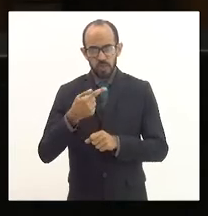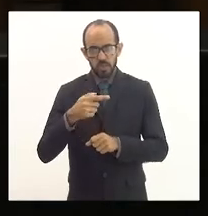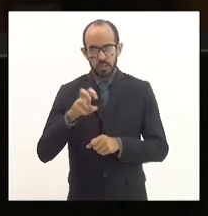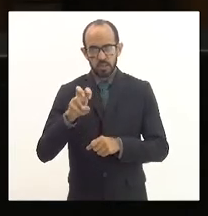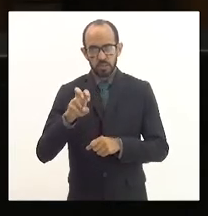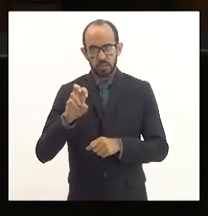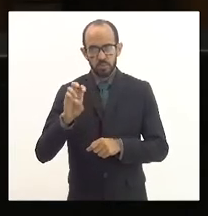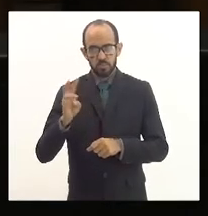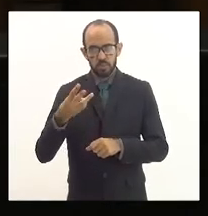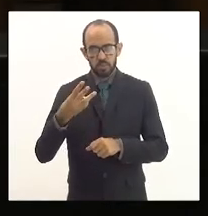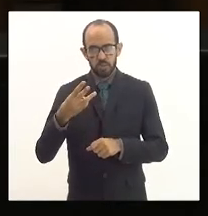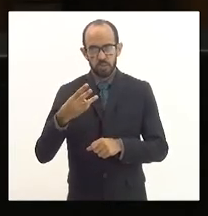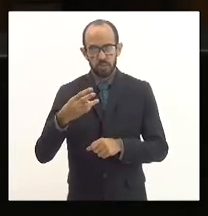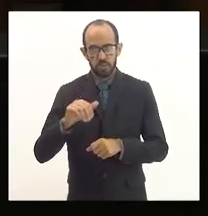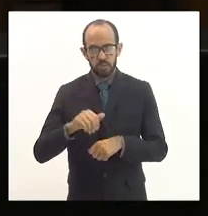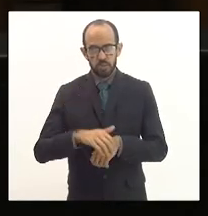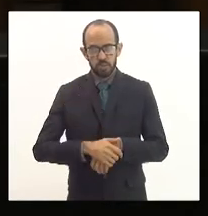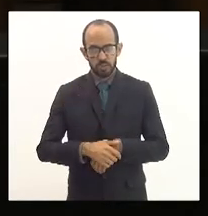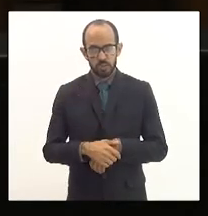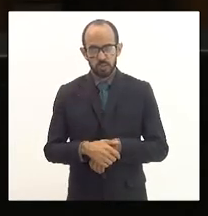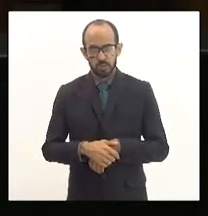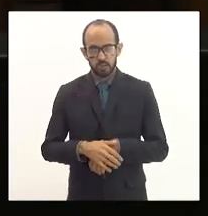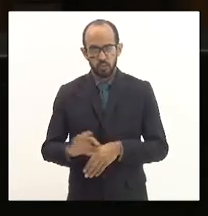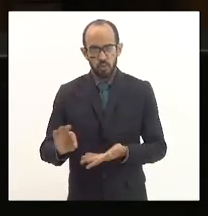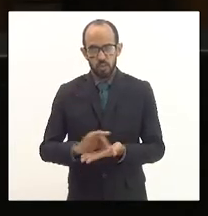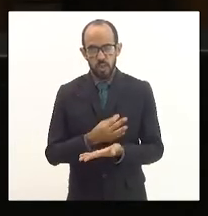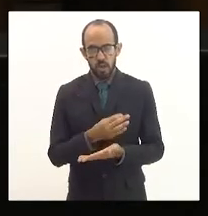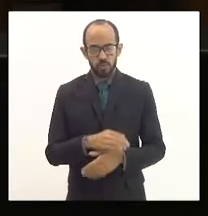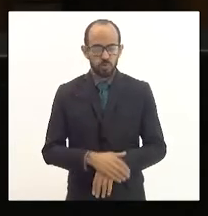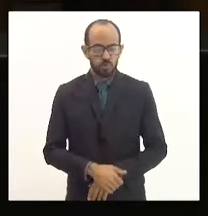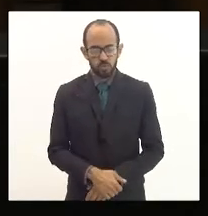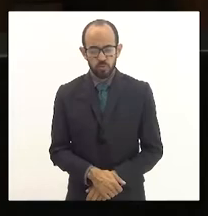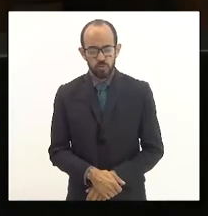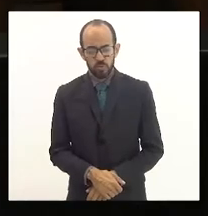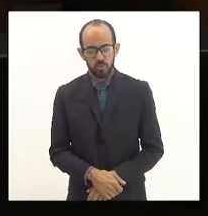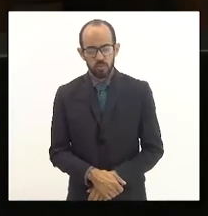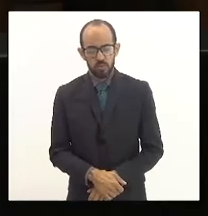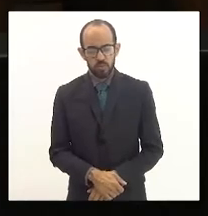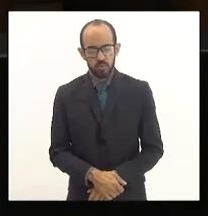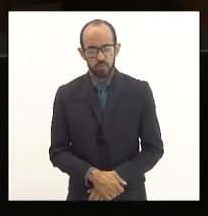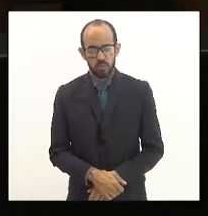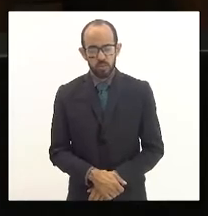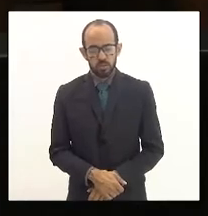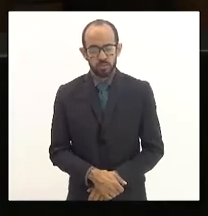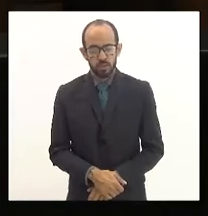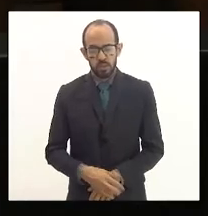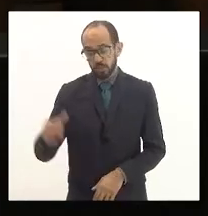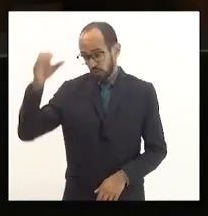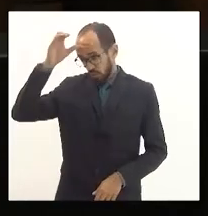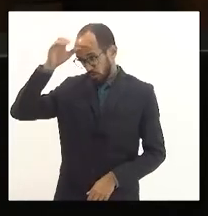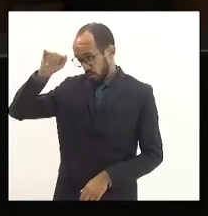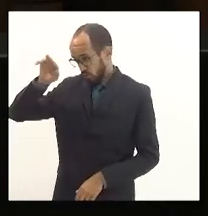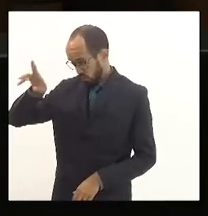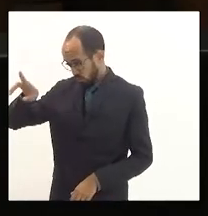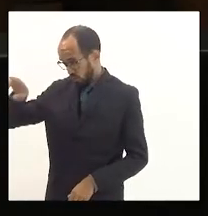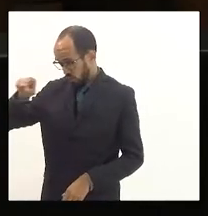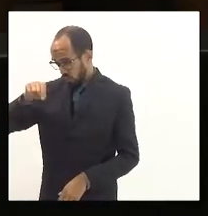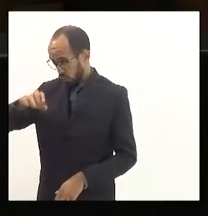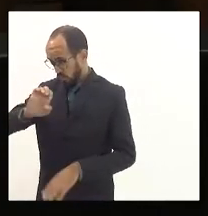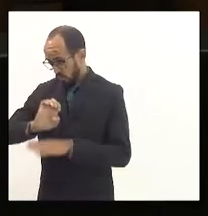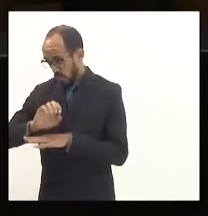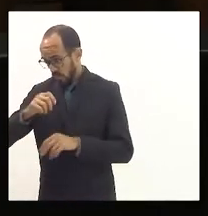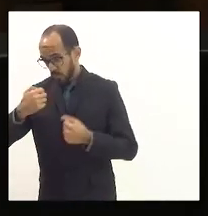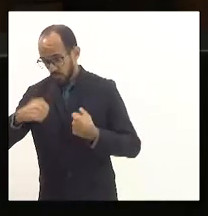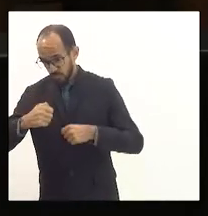milhões no contrato e fora Tia Jô que o estado ainda vai ter que pagar